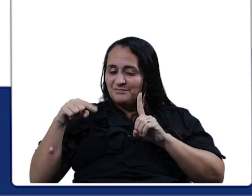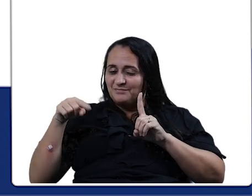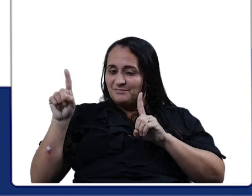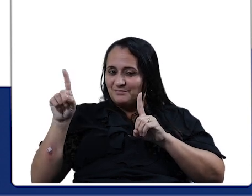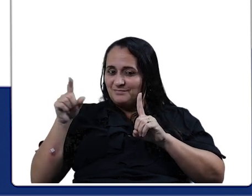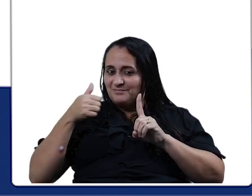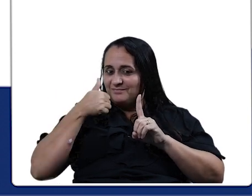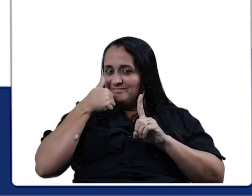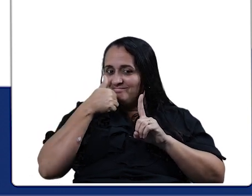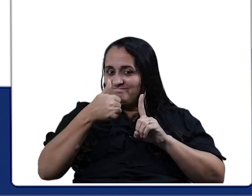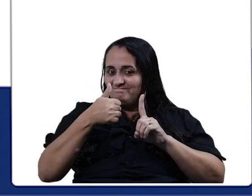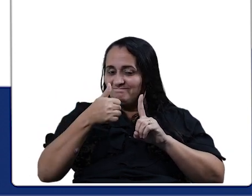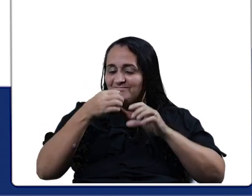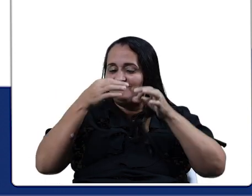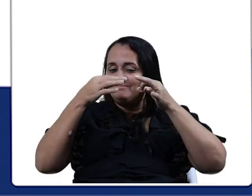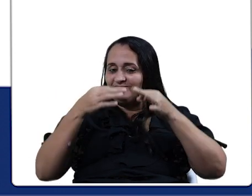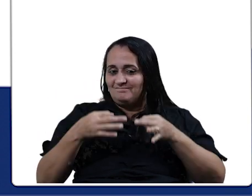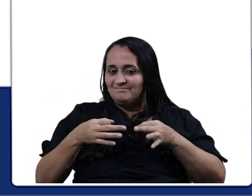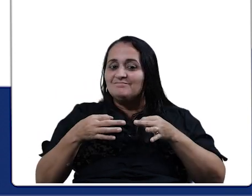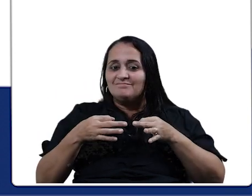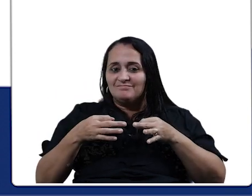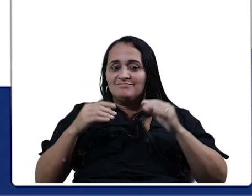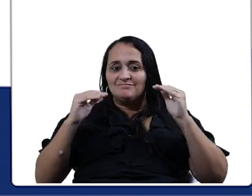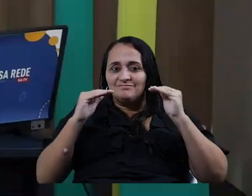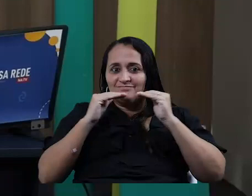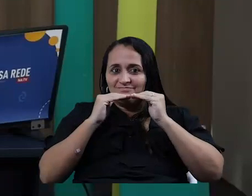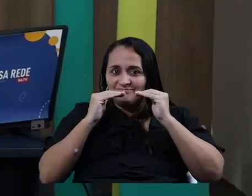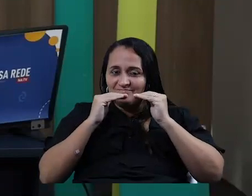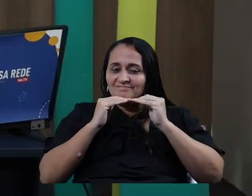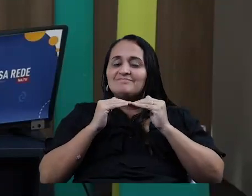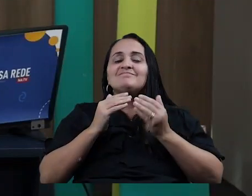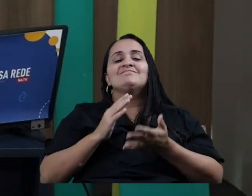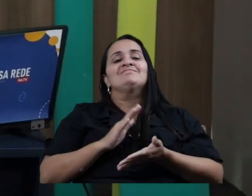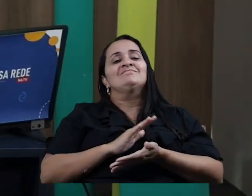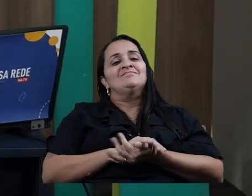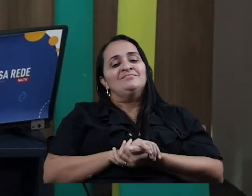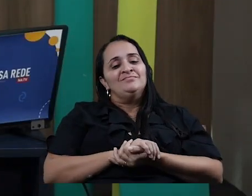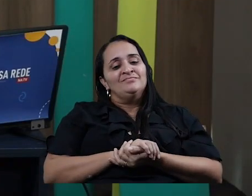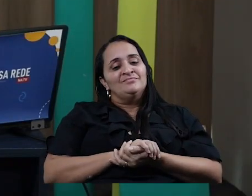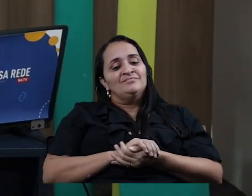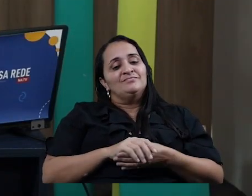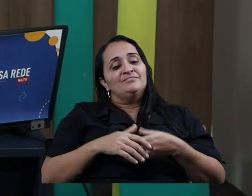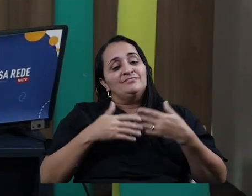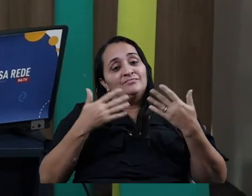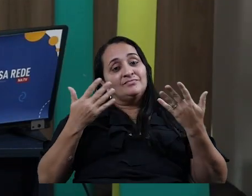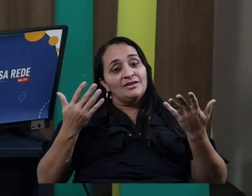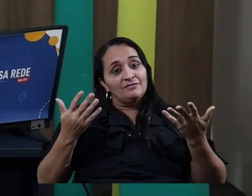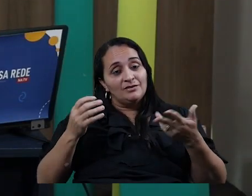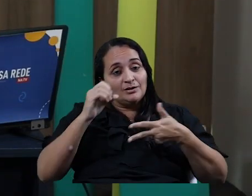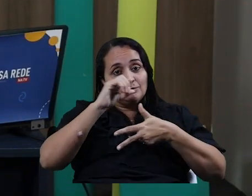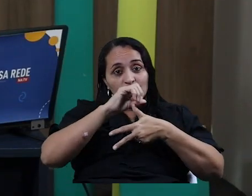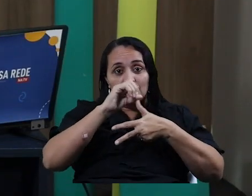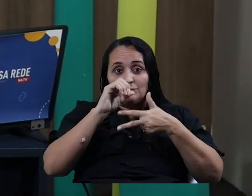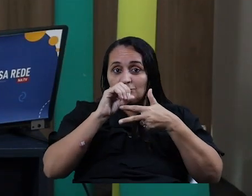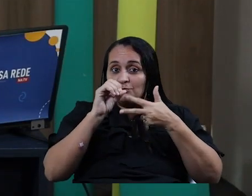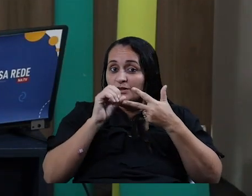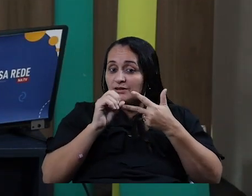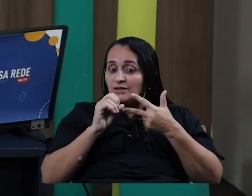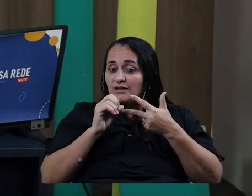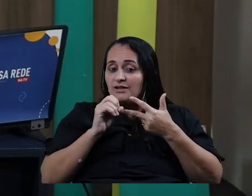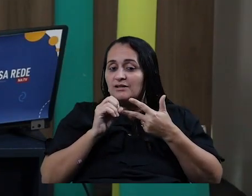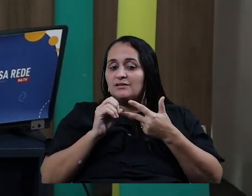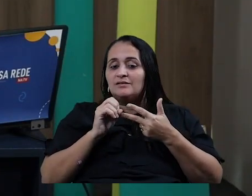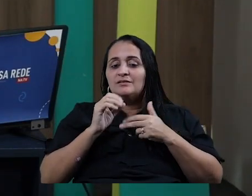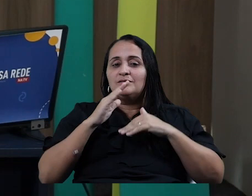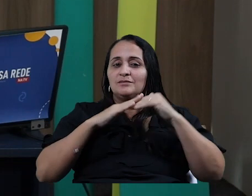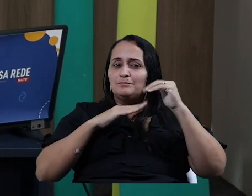460.171 seria o número escrito da maneira correta. Tá vendo aí? Vencemos uma questão do Enem. Para não